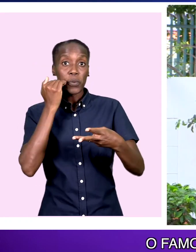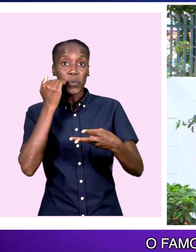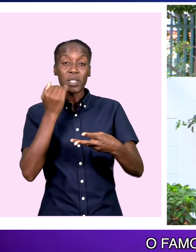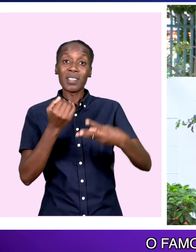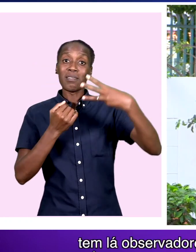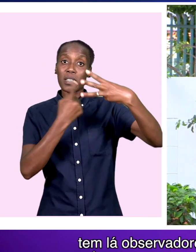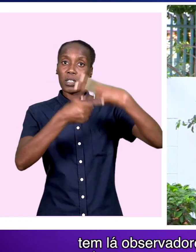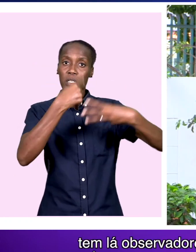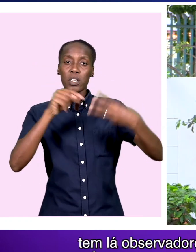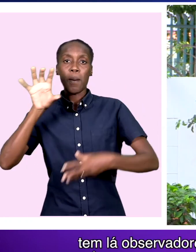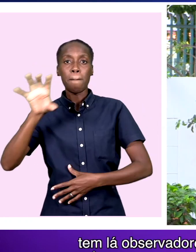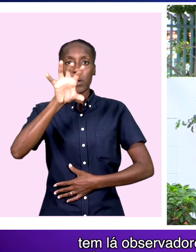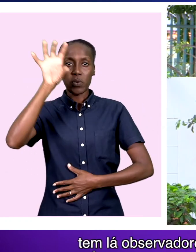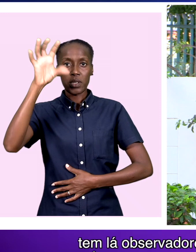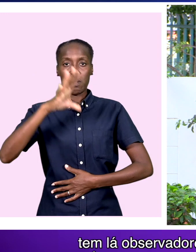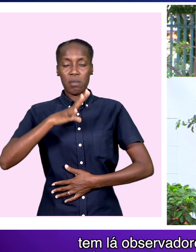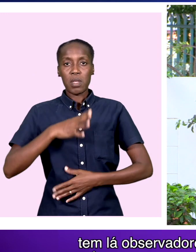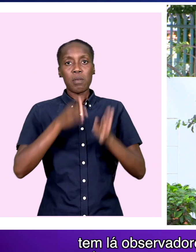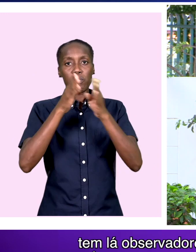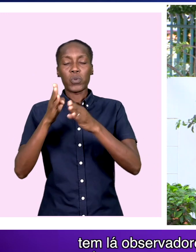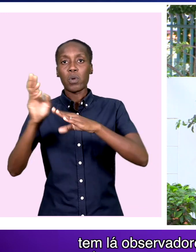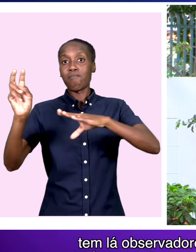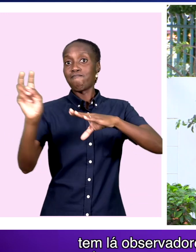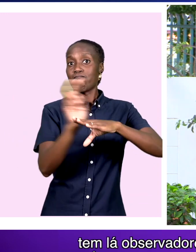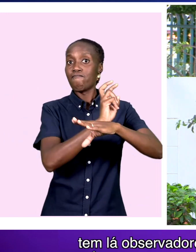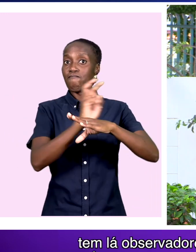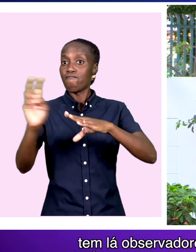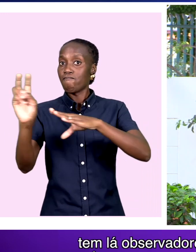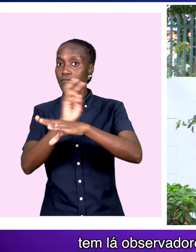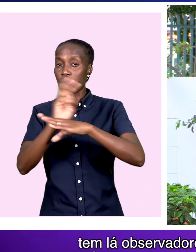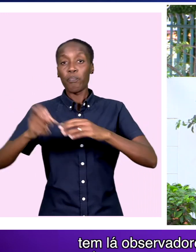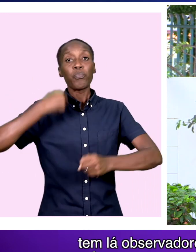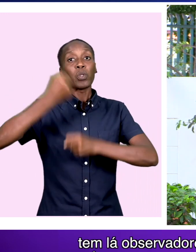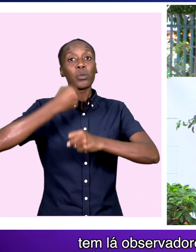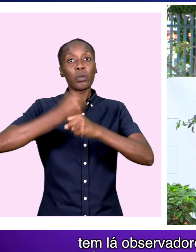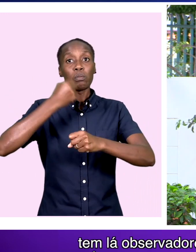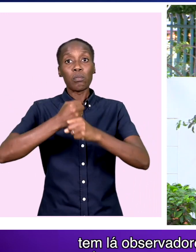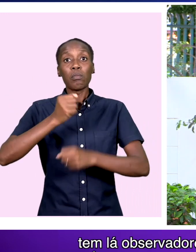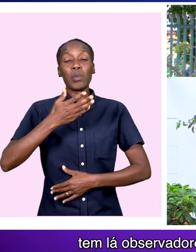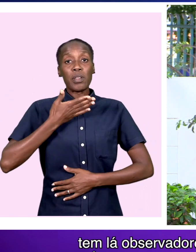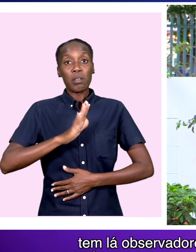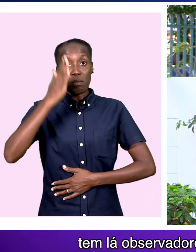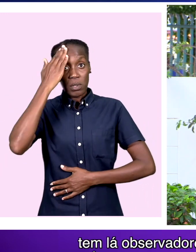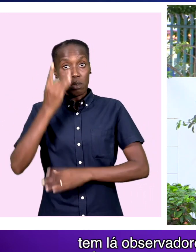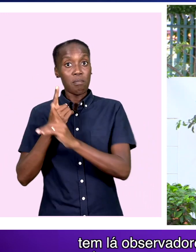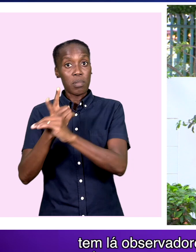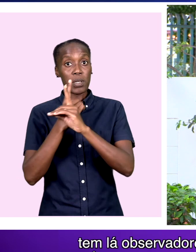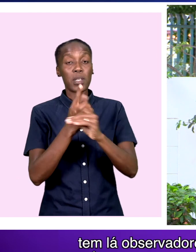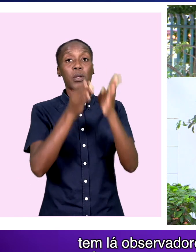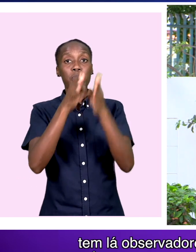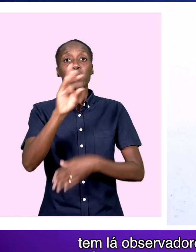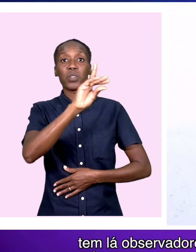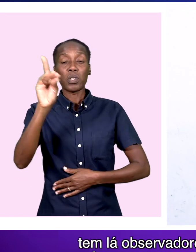províncias, tem lá observadores que estão a trabalhar para aferir a aderência das pessoas com deficiência nos postos